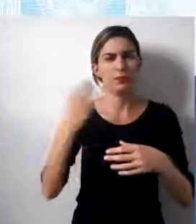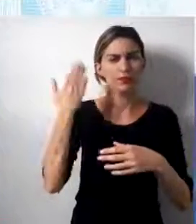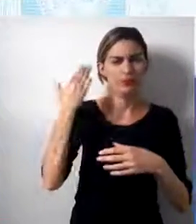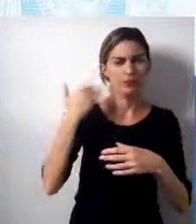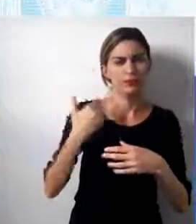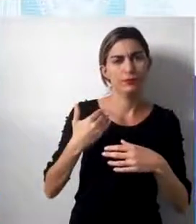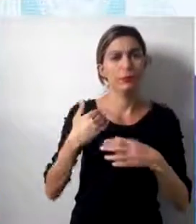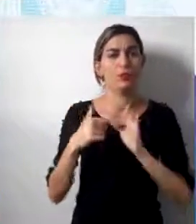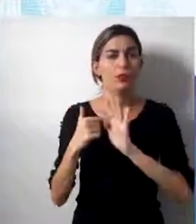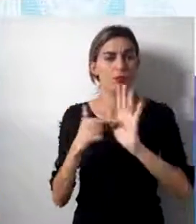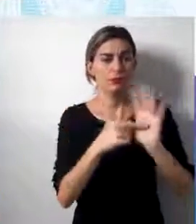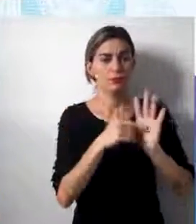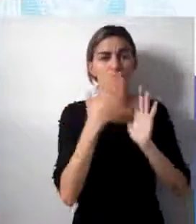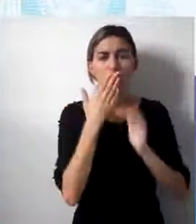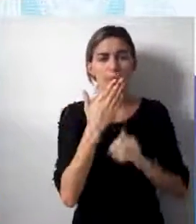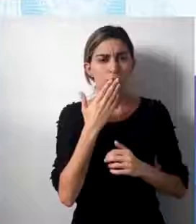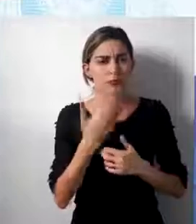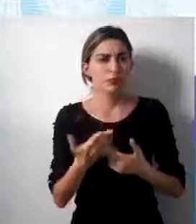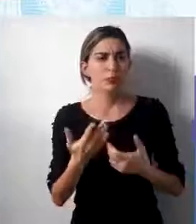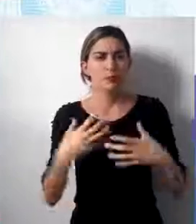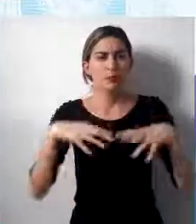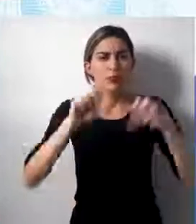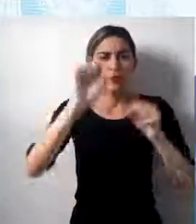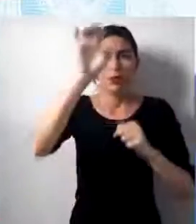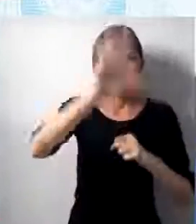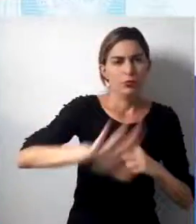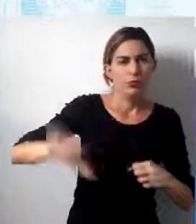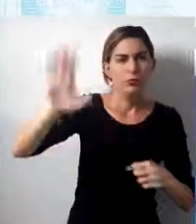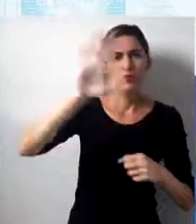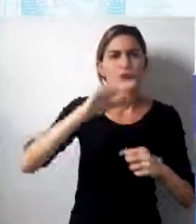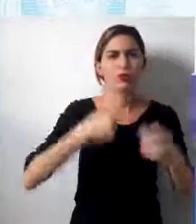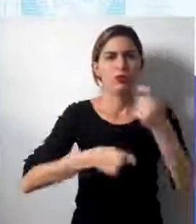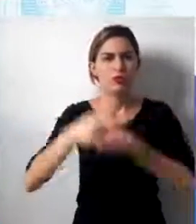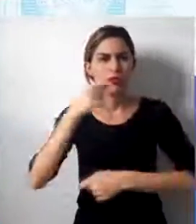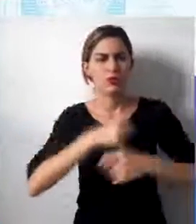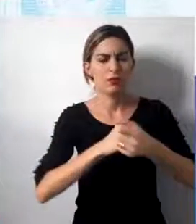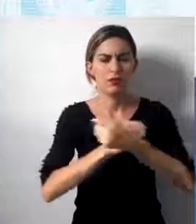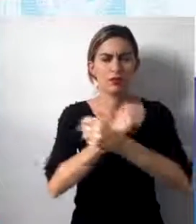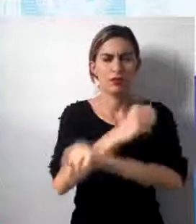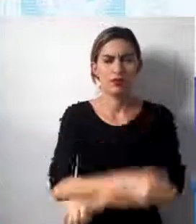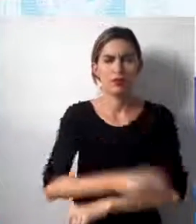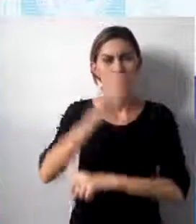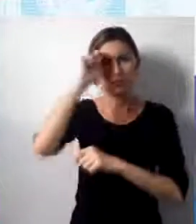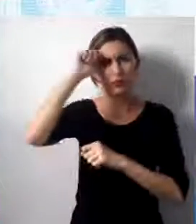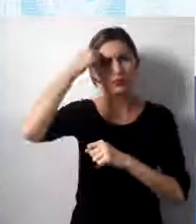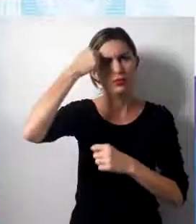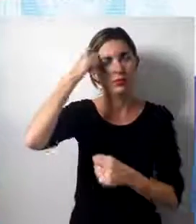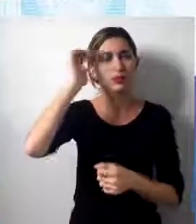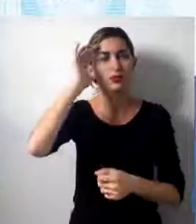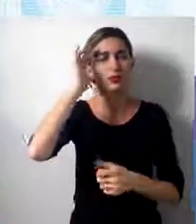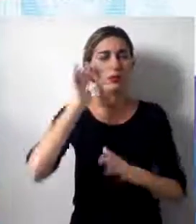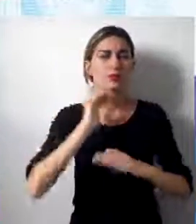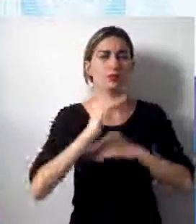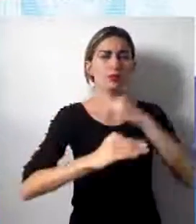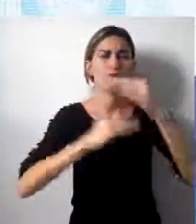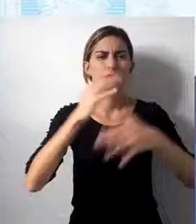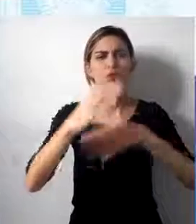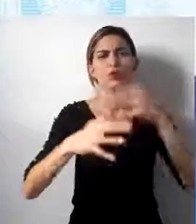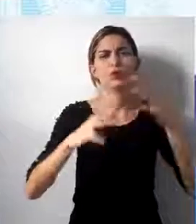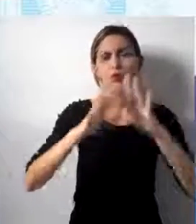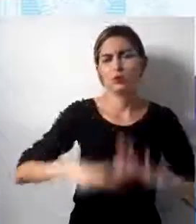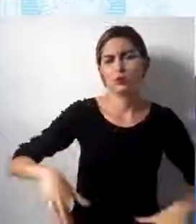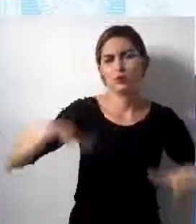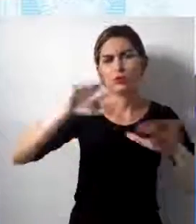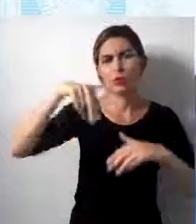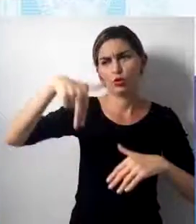colônia, considerando a presença indígena, a ocupação europeia, o tráfico e escravidão de negros, para compreender o processo de ocupação